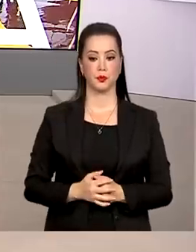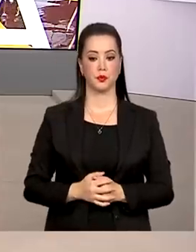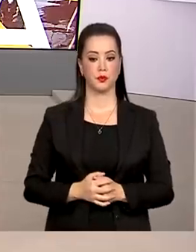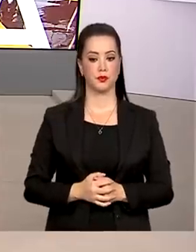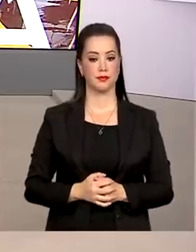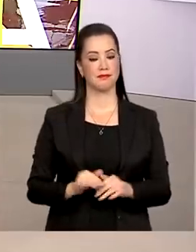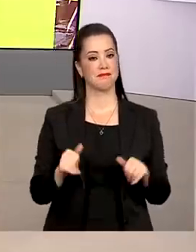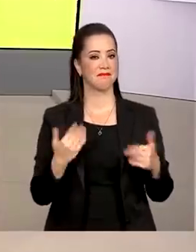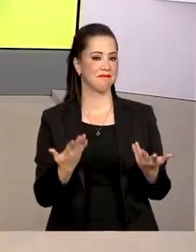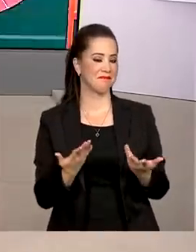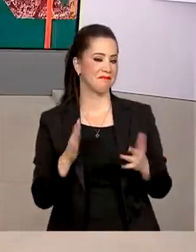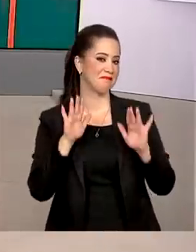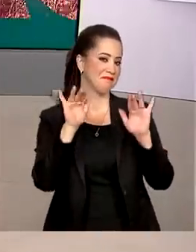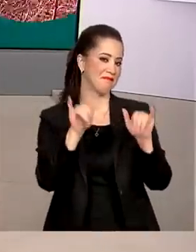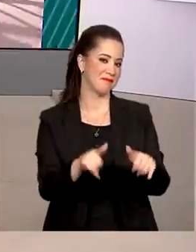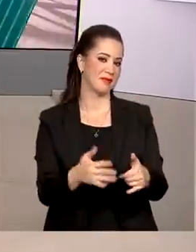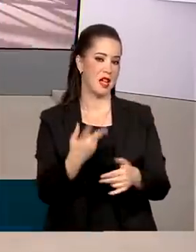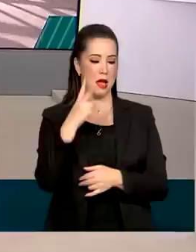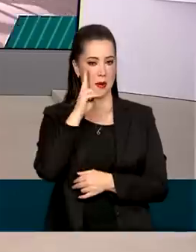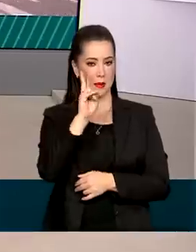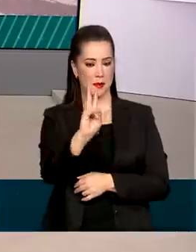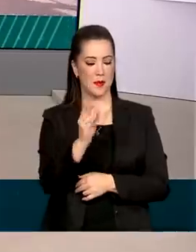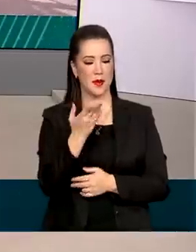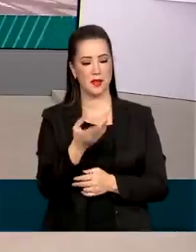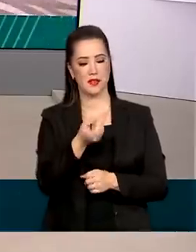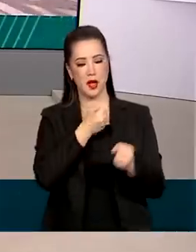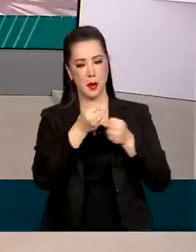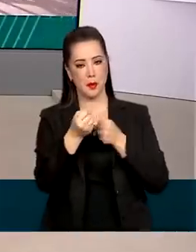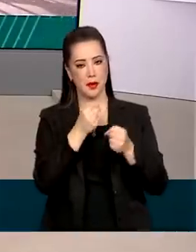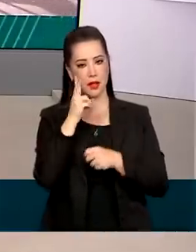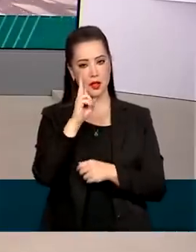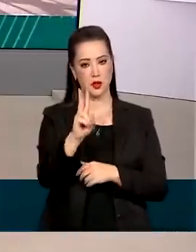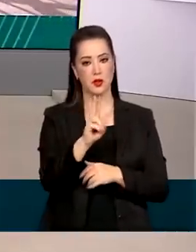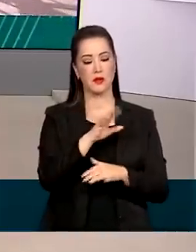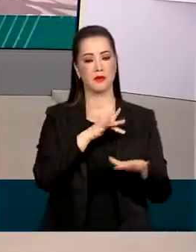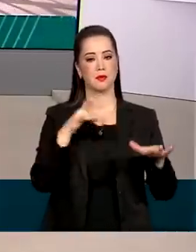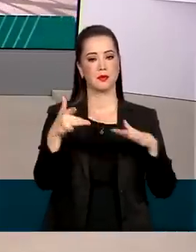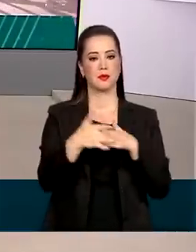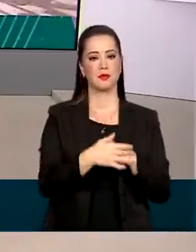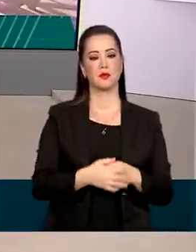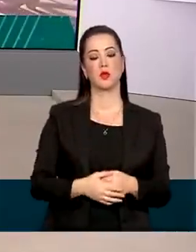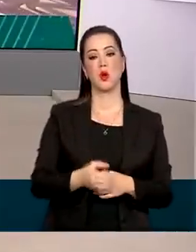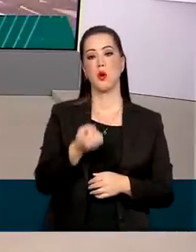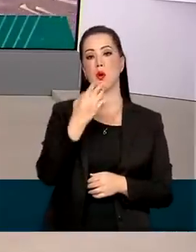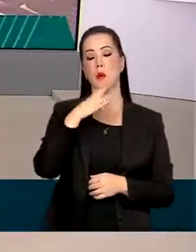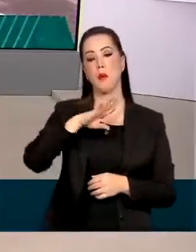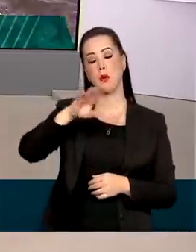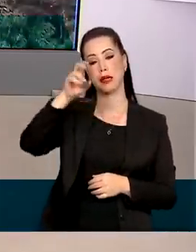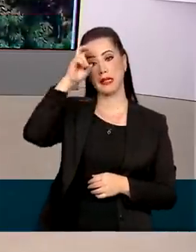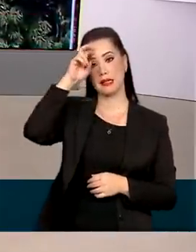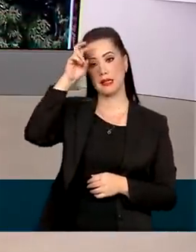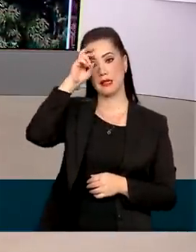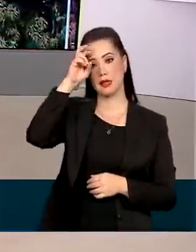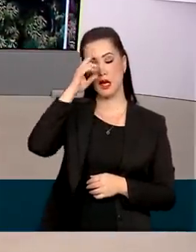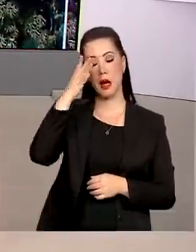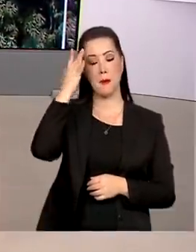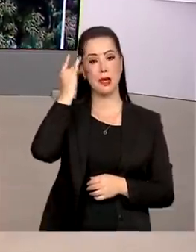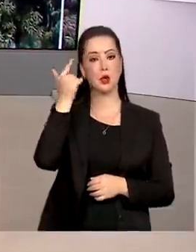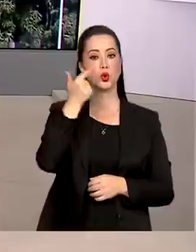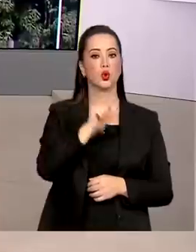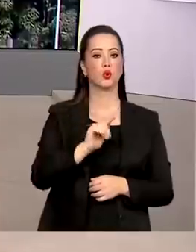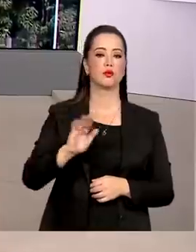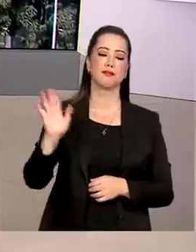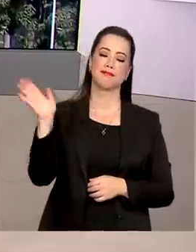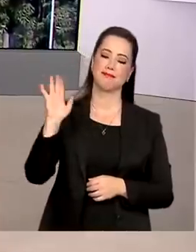é isso a gente fica por aqui para rever as reportagens Acesse as nossas redes sociais uma ótima quinta-feira para você e nos vemos amanhã